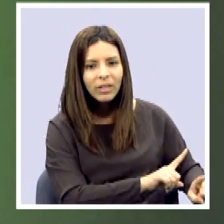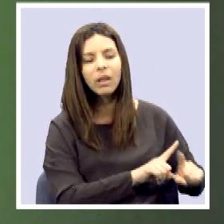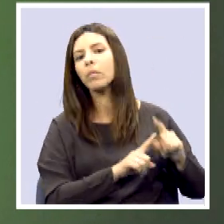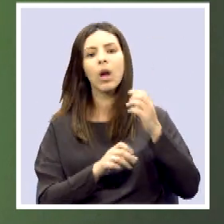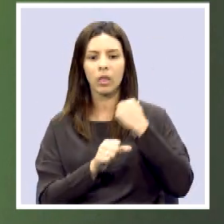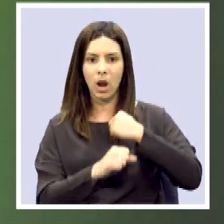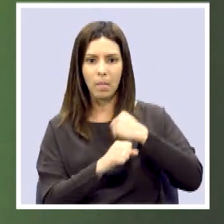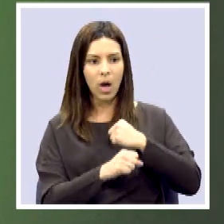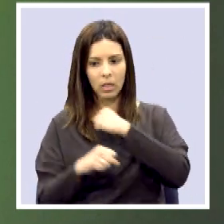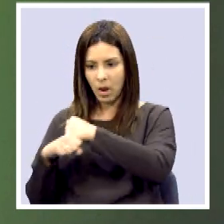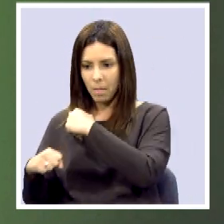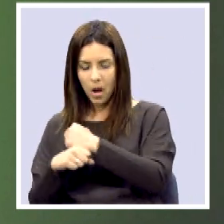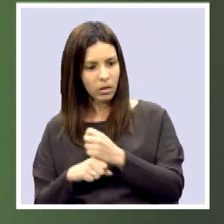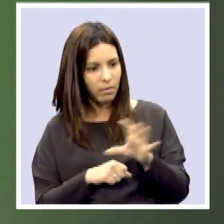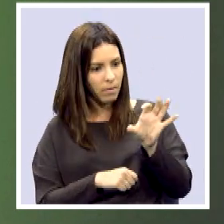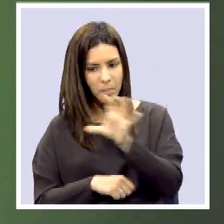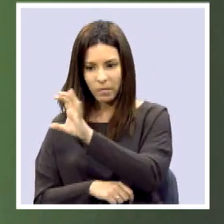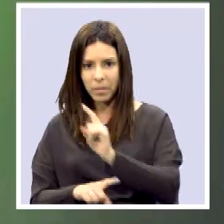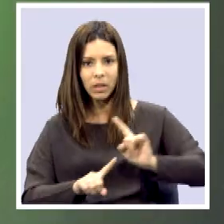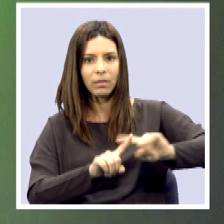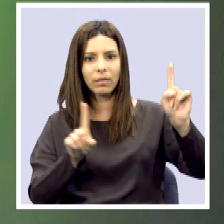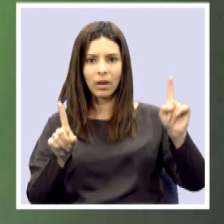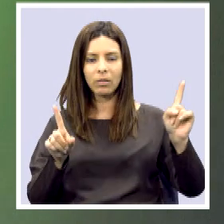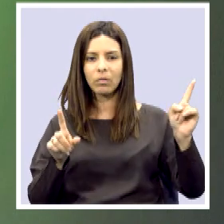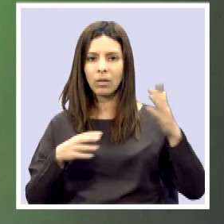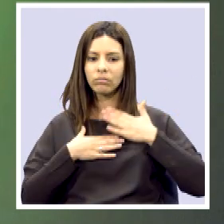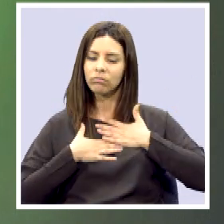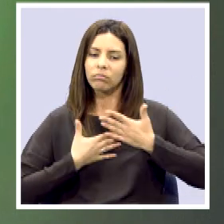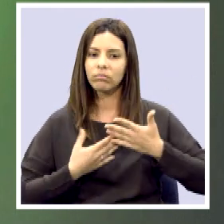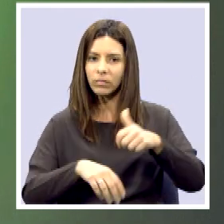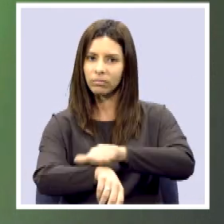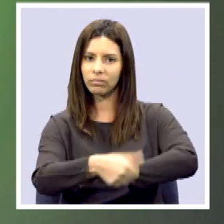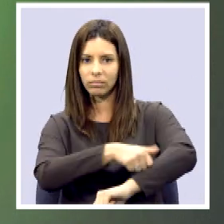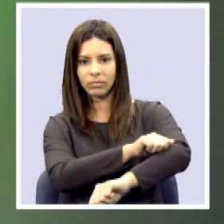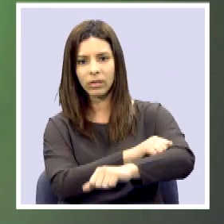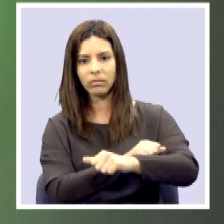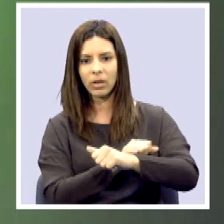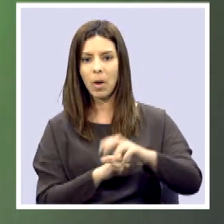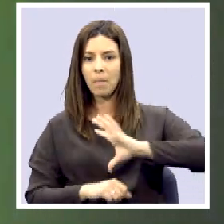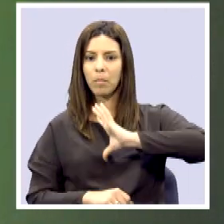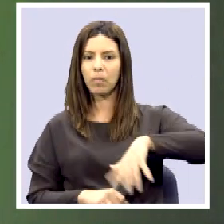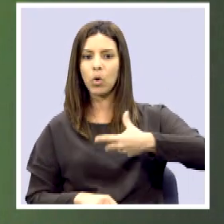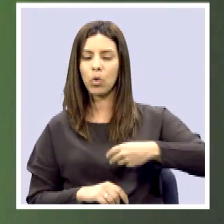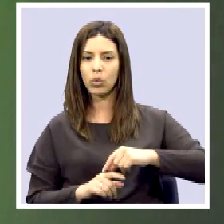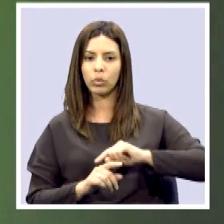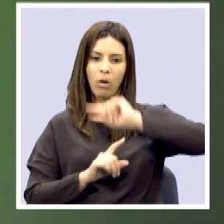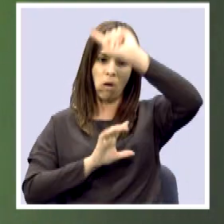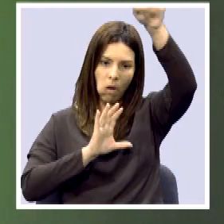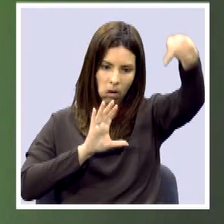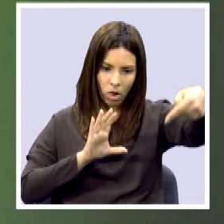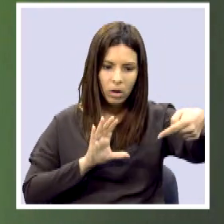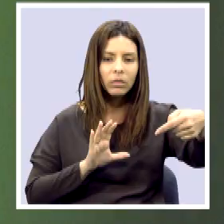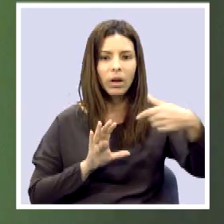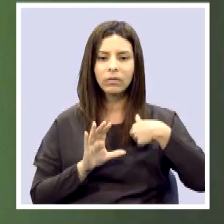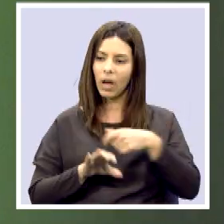forma como se vê o trabalho, entre a forma como nos entregamos ao trabalho. É um orgulho poder estar do outro lado do mundo a representar Portugal num projeto